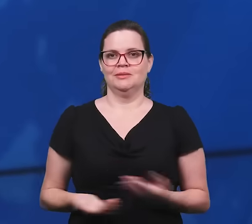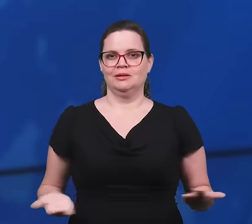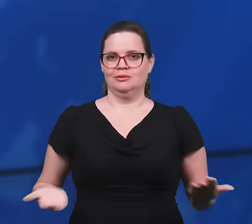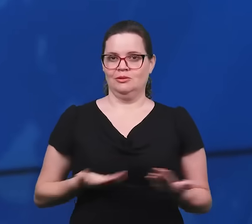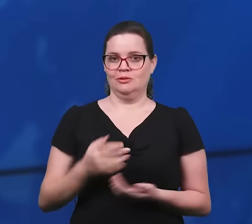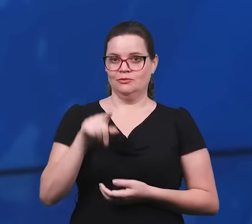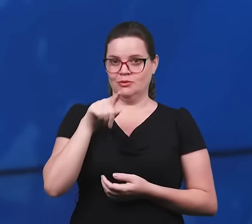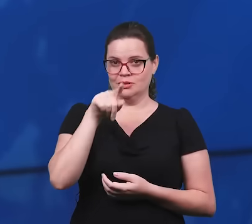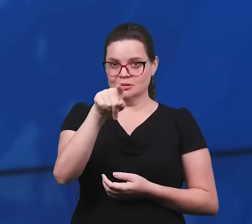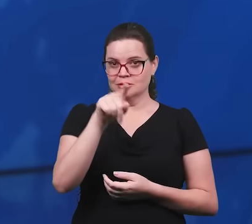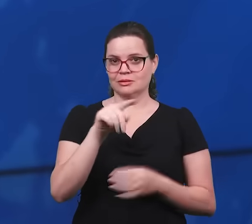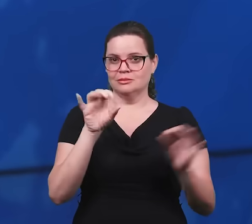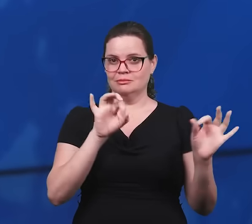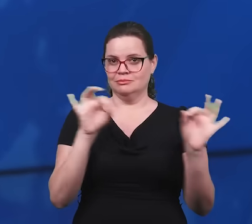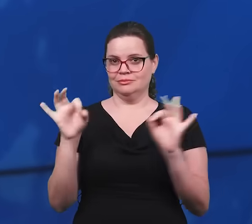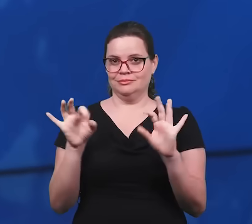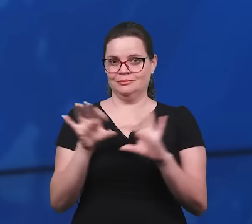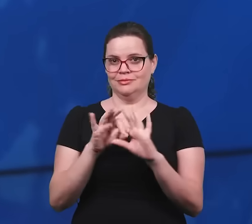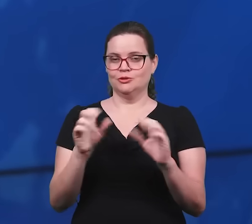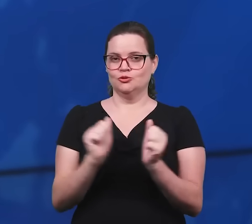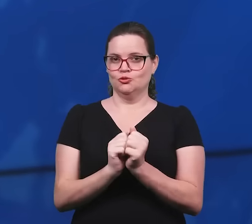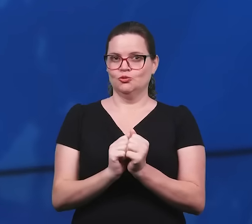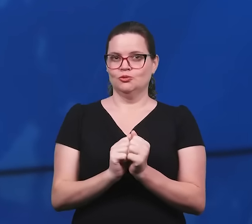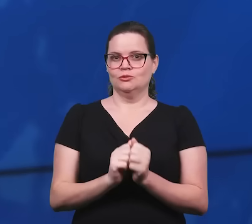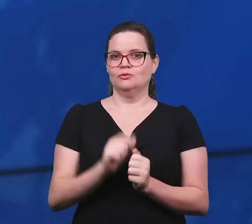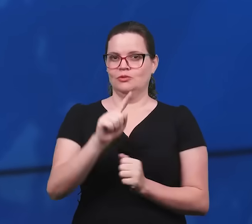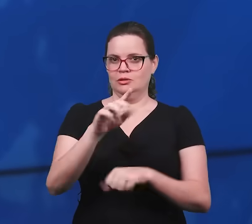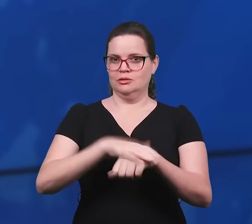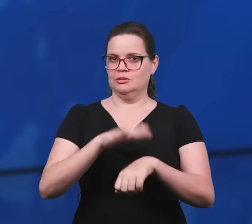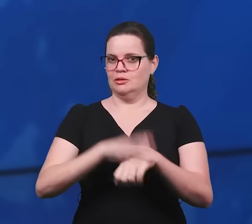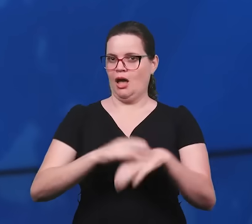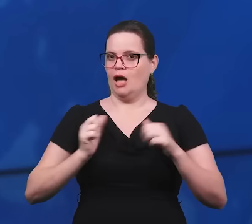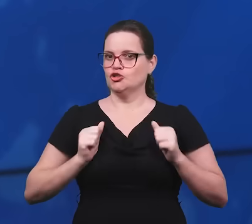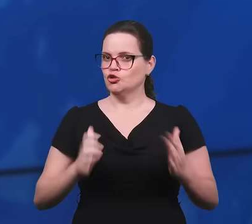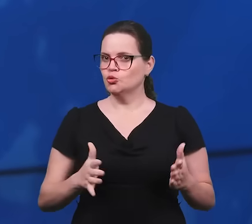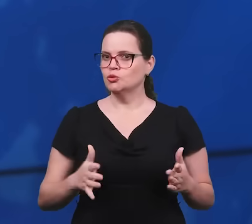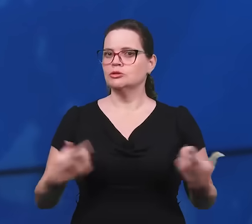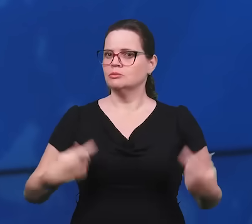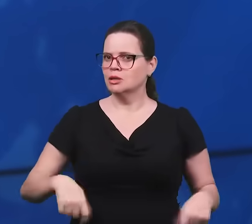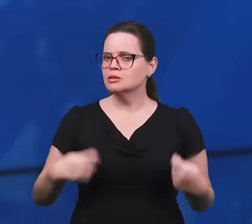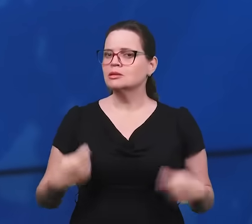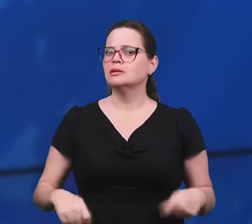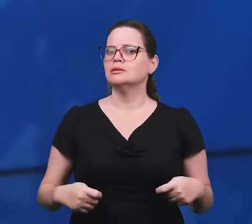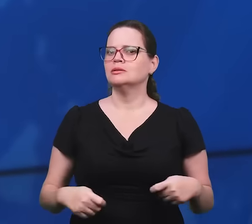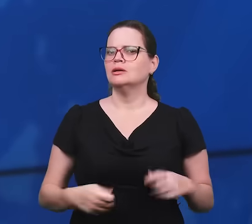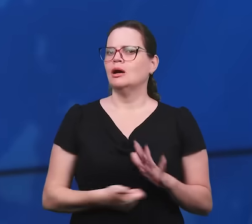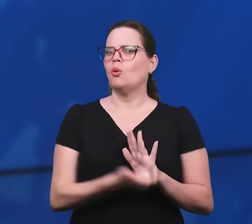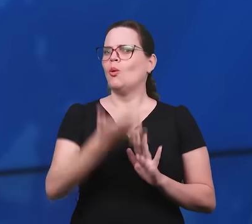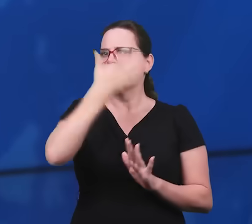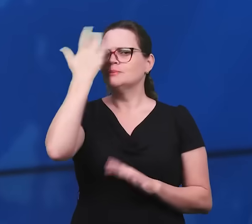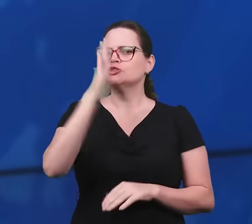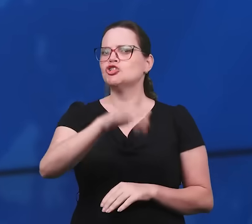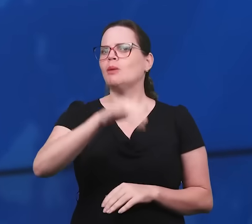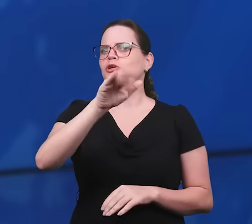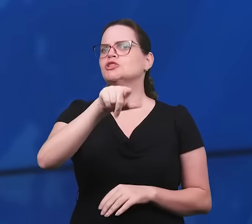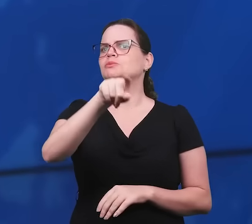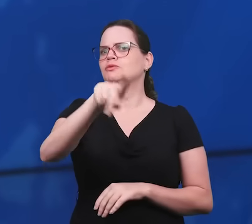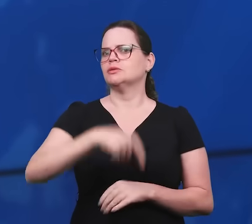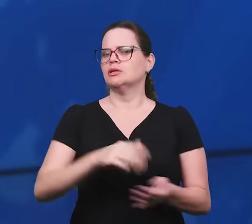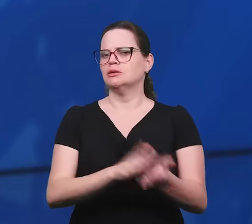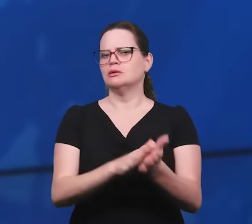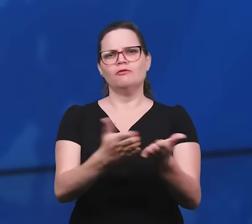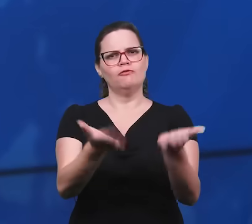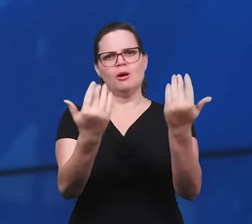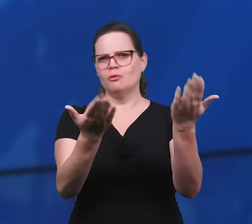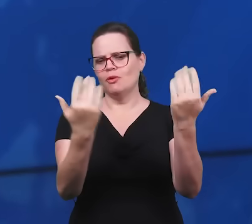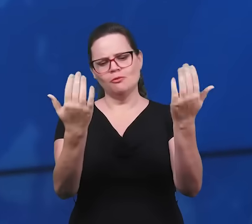você que está participando dessa palavra se levantar. Quantos mensageiros já chegaram ao seu encontro? Levanta-te